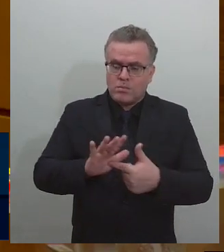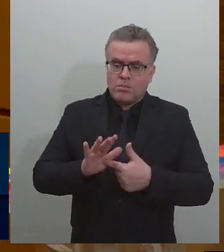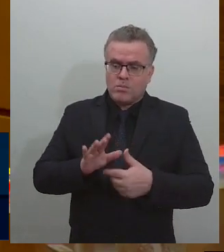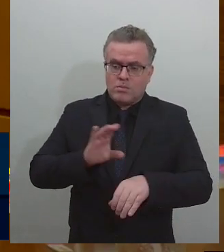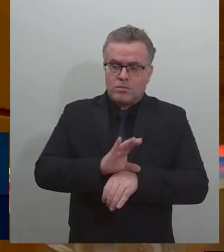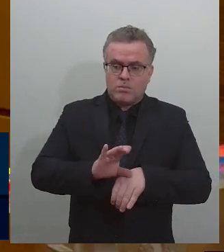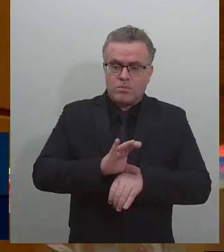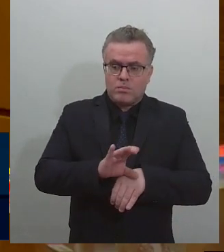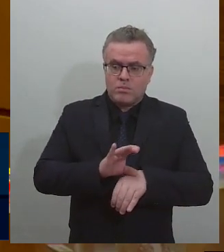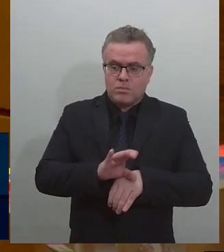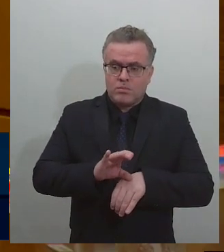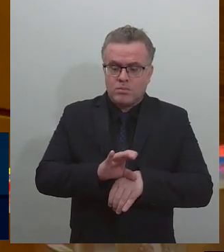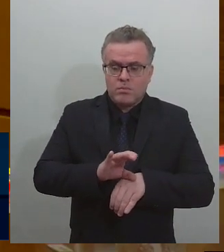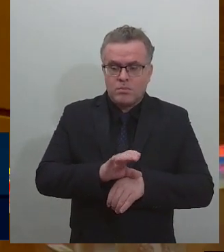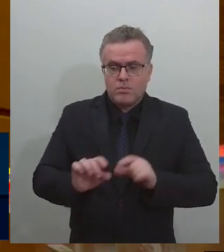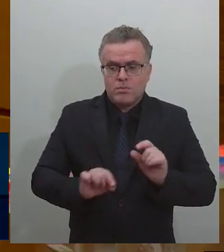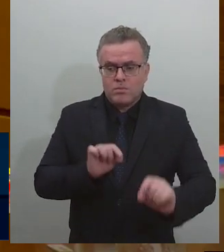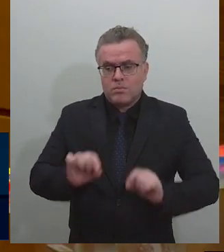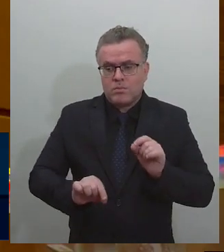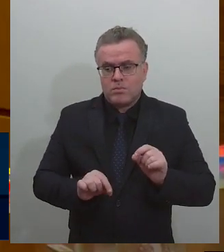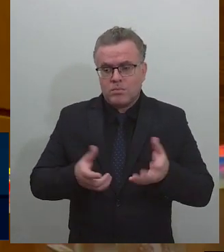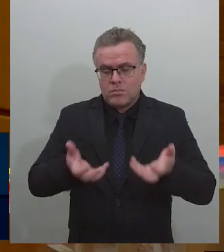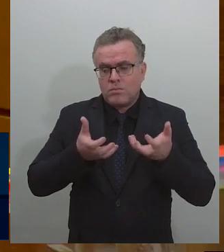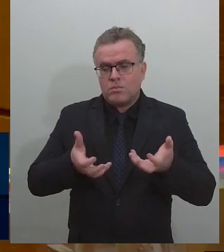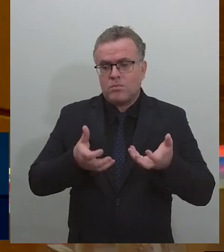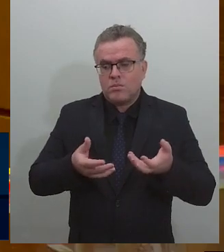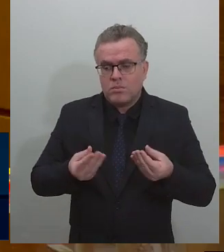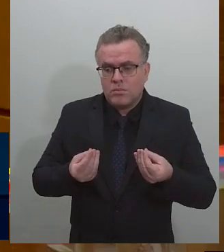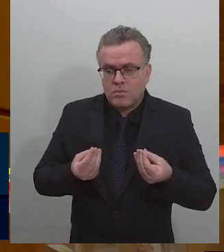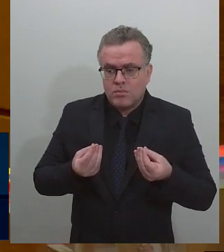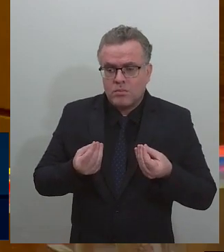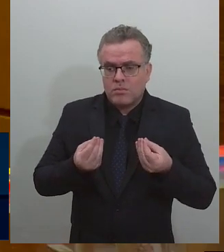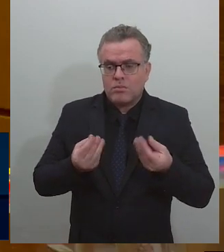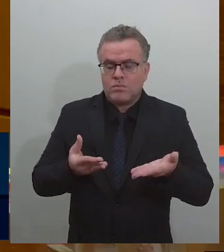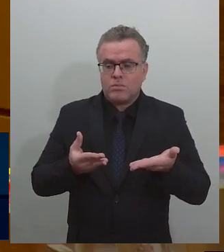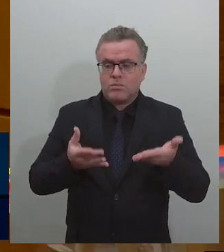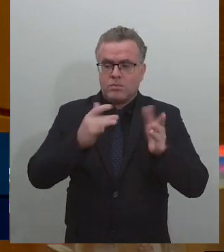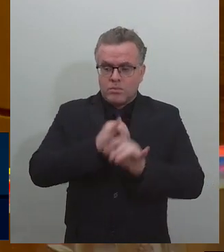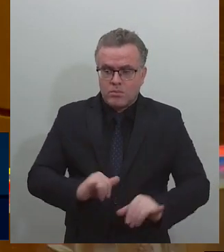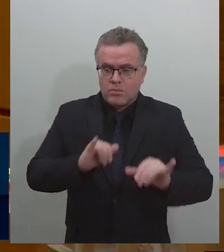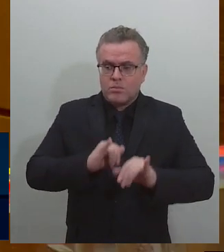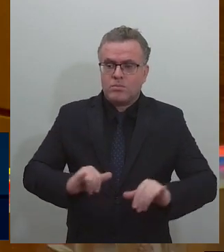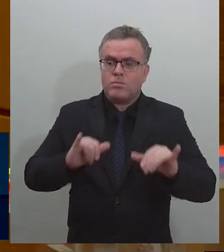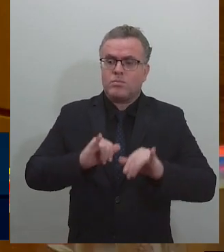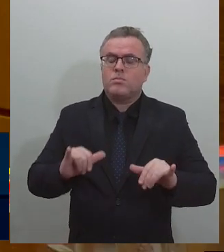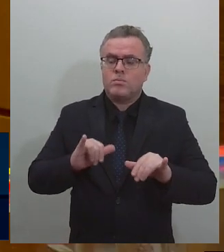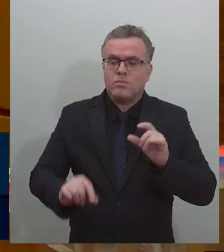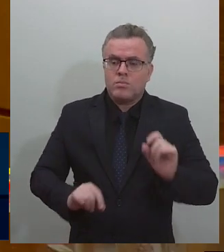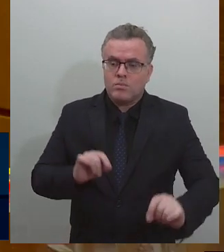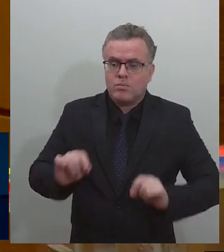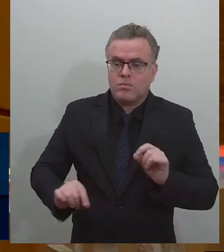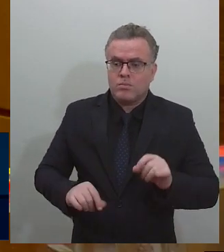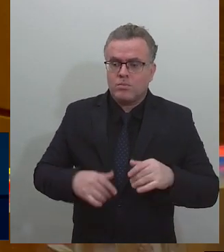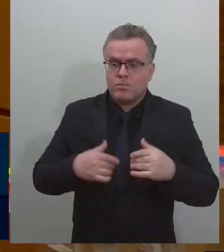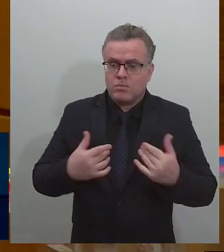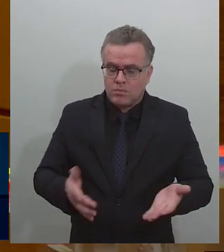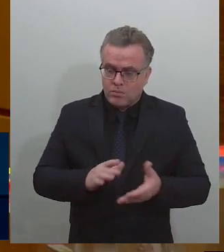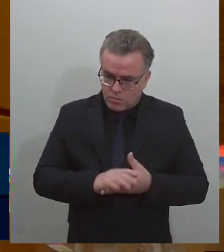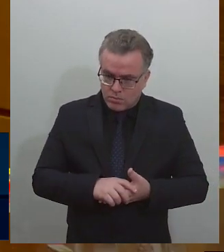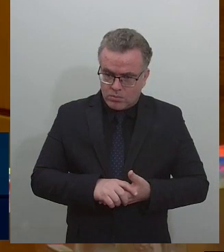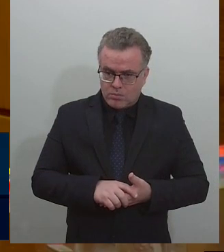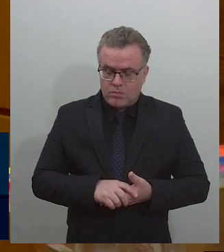queria trazer a vocês uma notícia que eu vi, né, antes de vir aqui para o